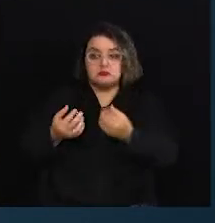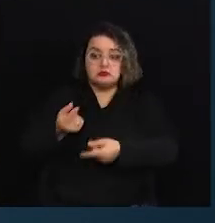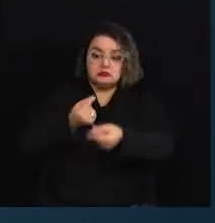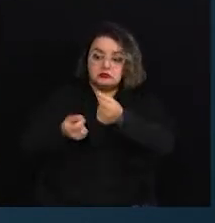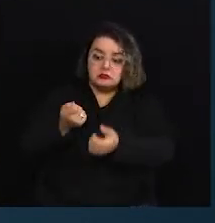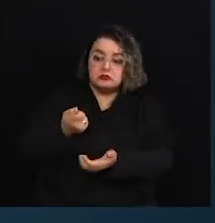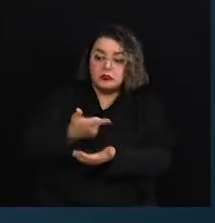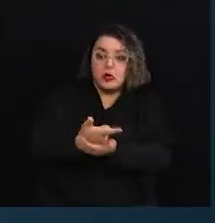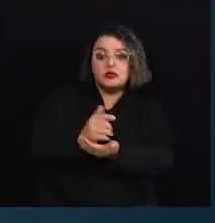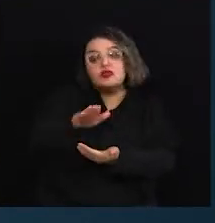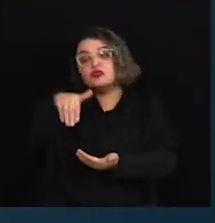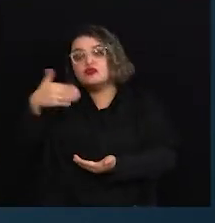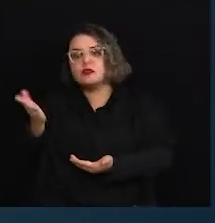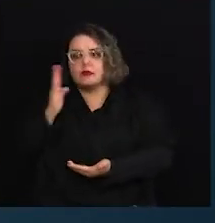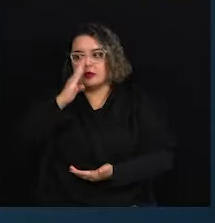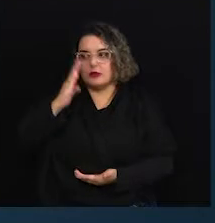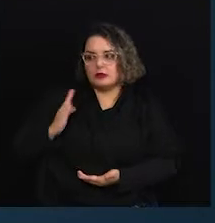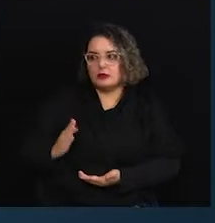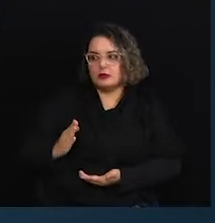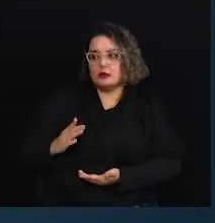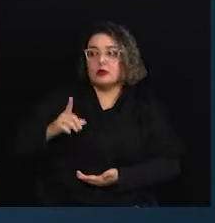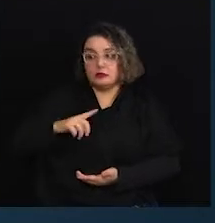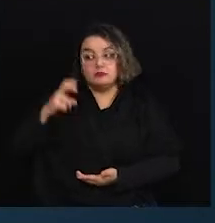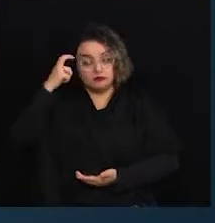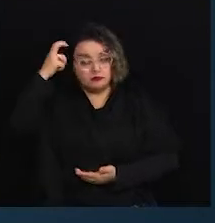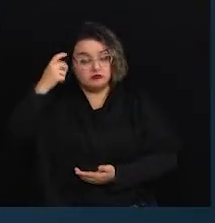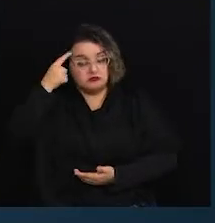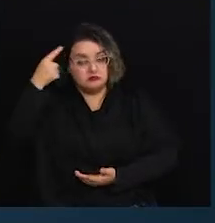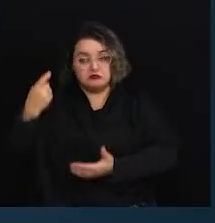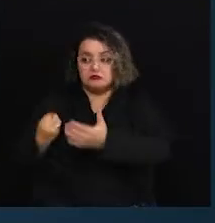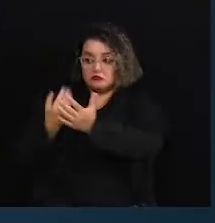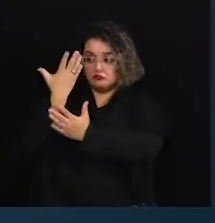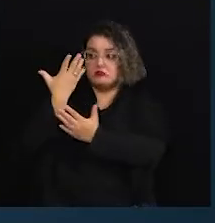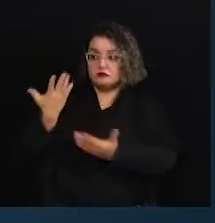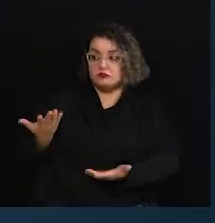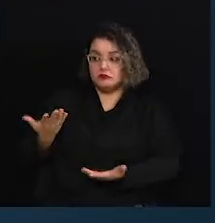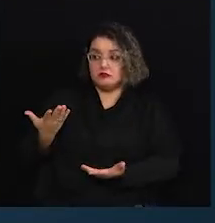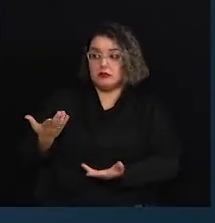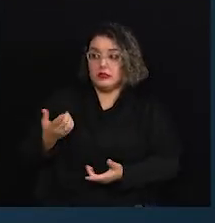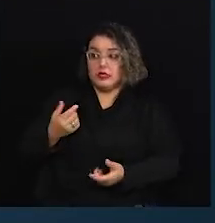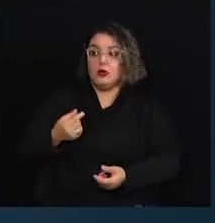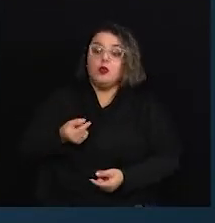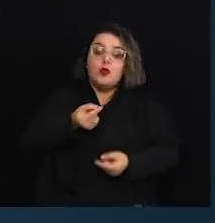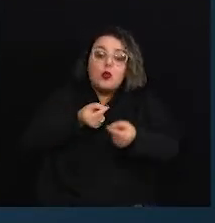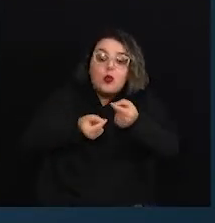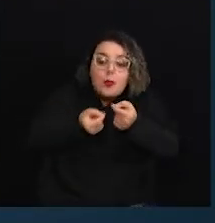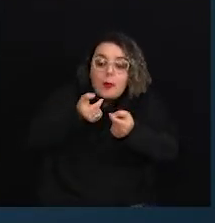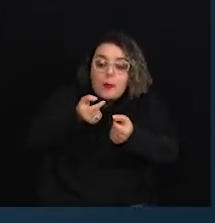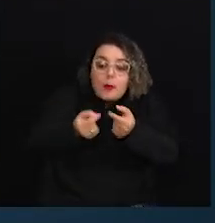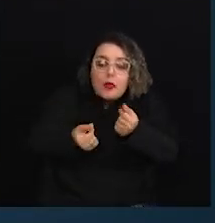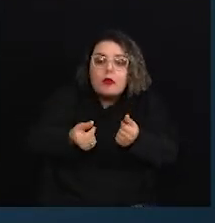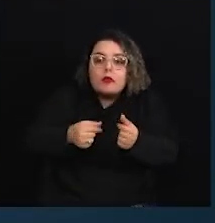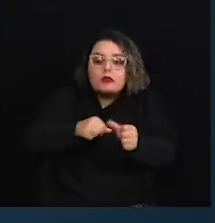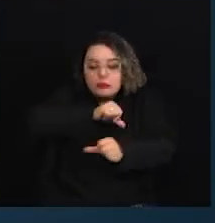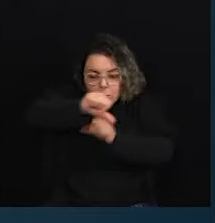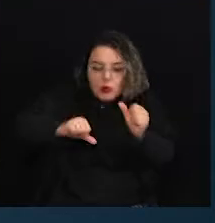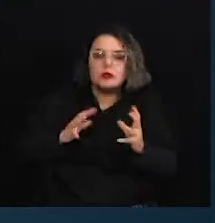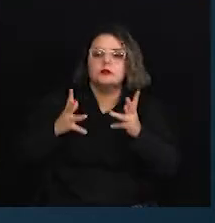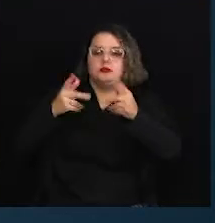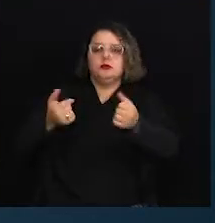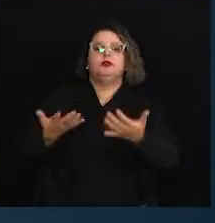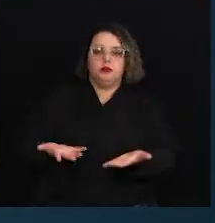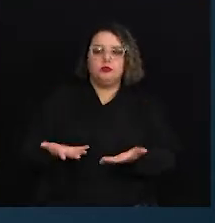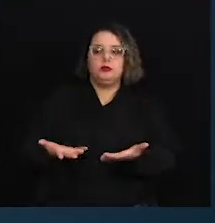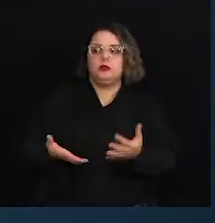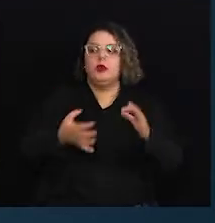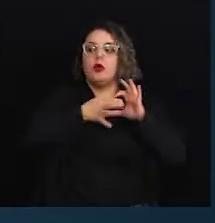dos investidores internacionais, porque tem muita gente inteligente, muita gente criativa, muita gente que se vira com pouco e está fazendo acontecer.